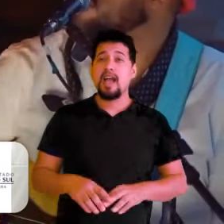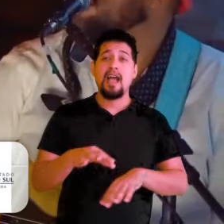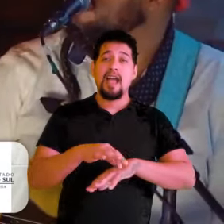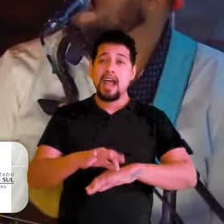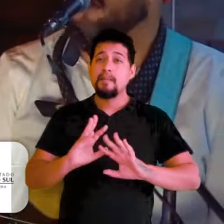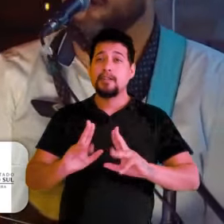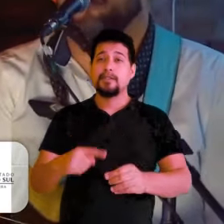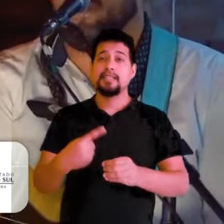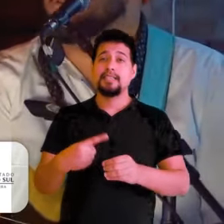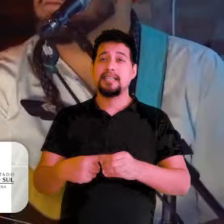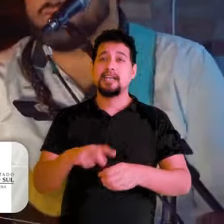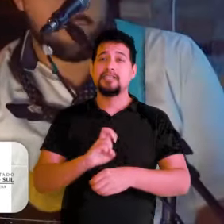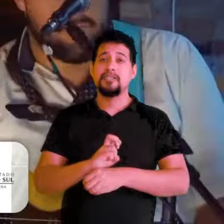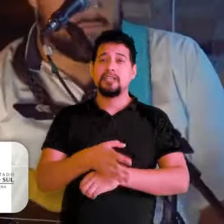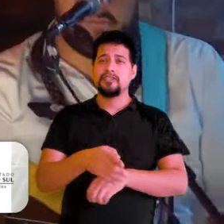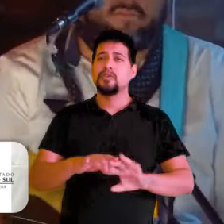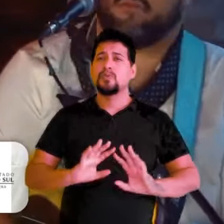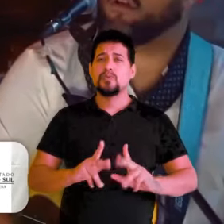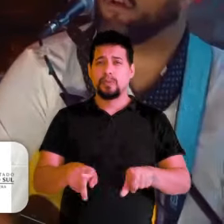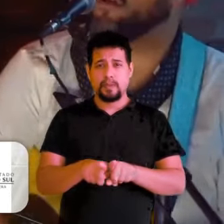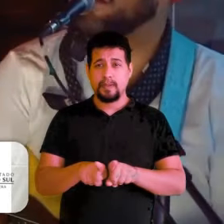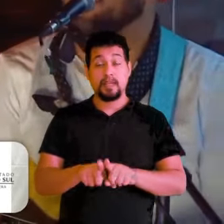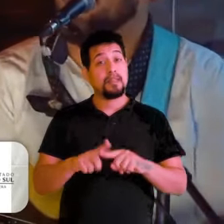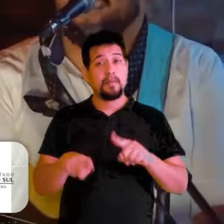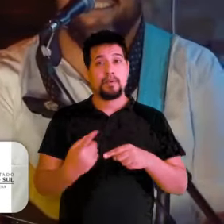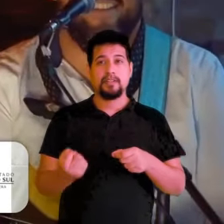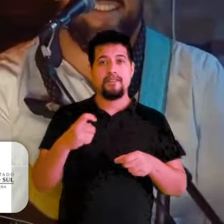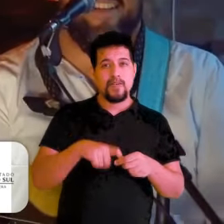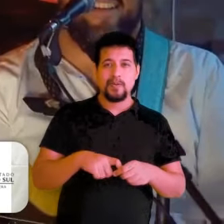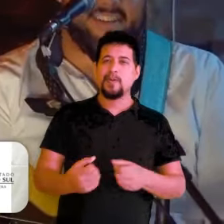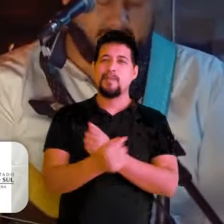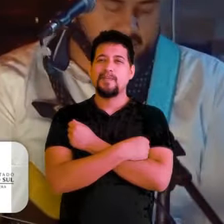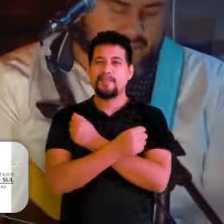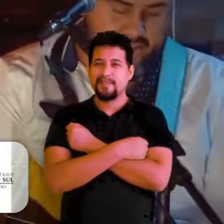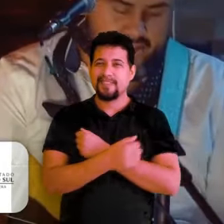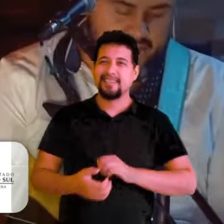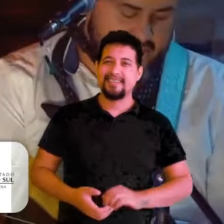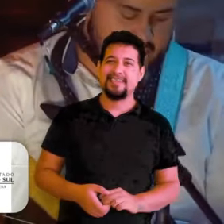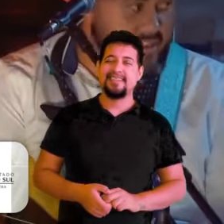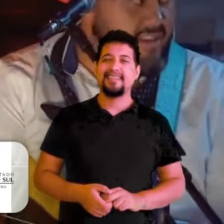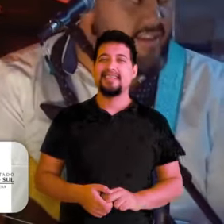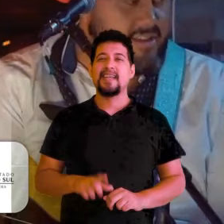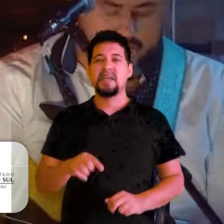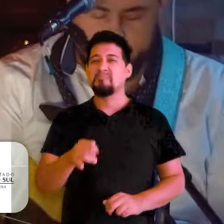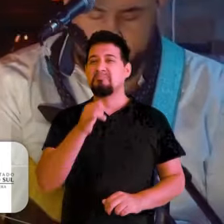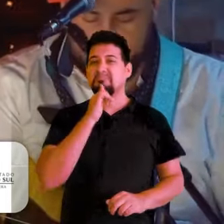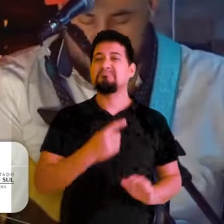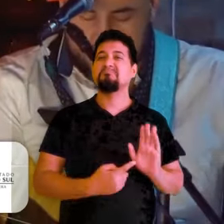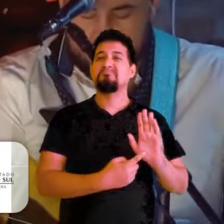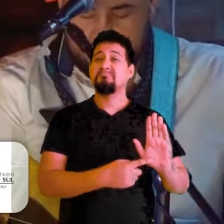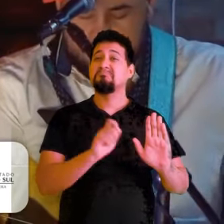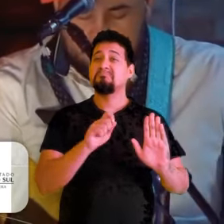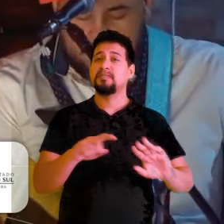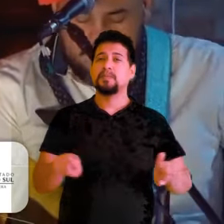lá de Gaurama. Ele tem um filho gaiteiro por demais, né? Daqui uns dias ele volta a tocar aqui com nós. Um abraço para o Curinho, que é